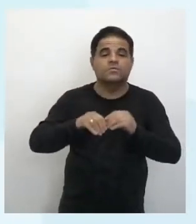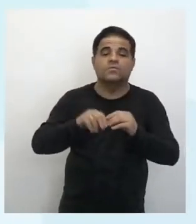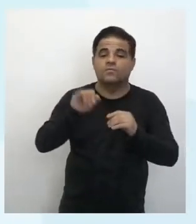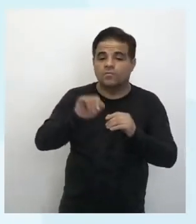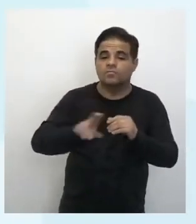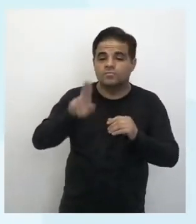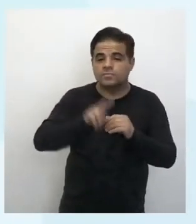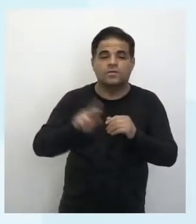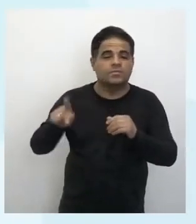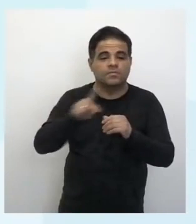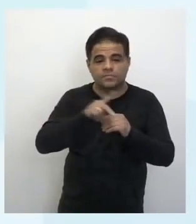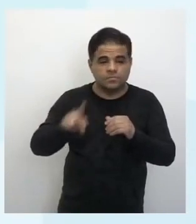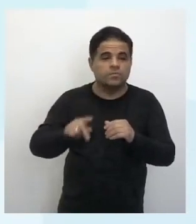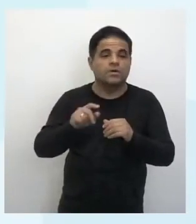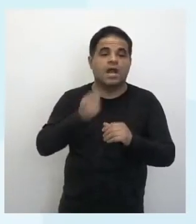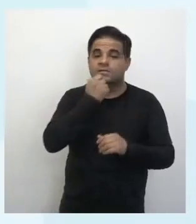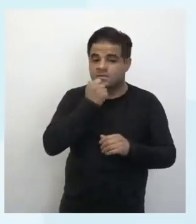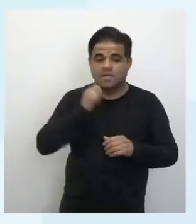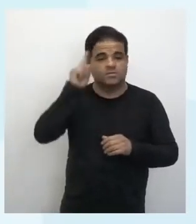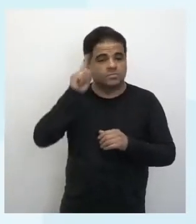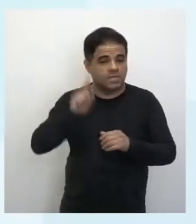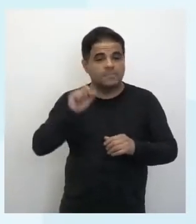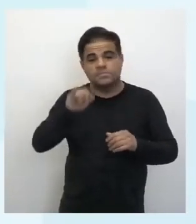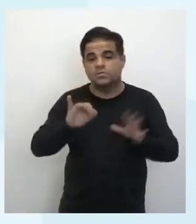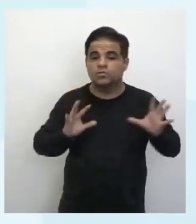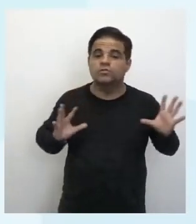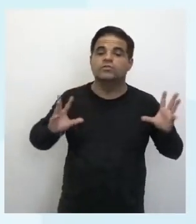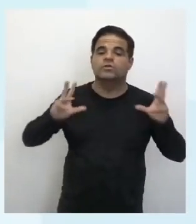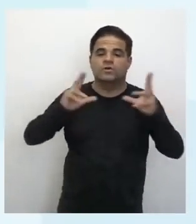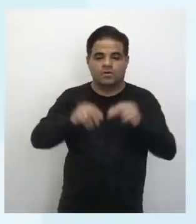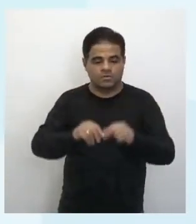aqui, ó. Se todos ficarão...